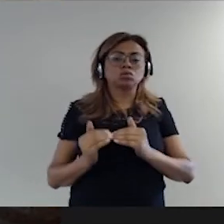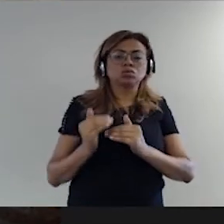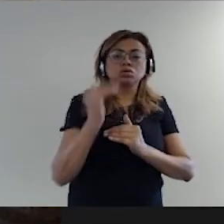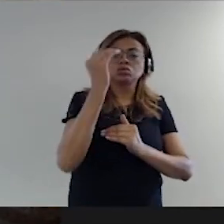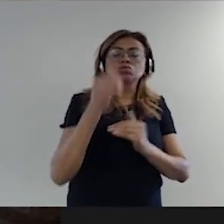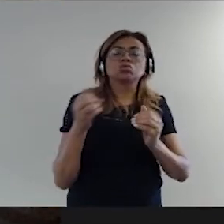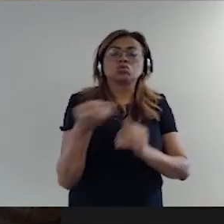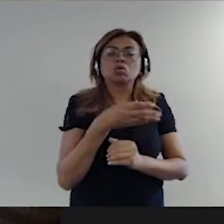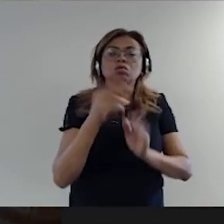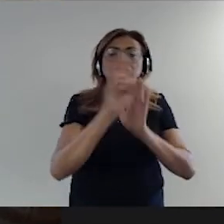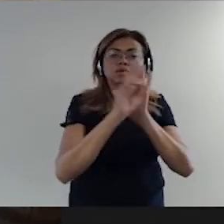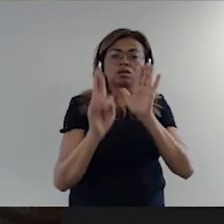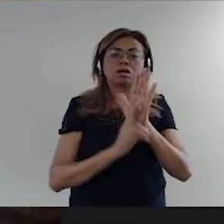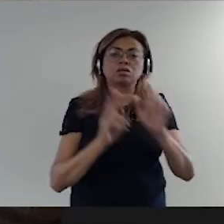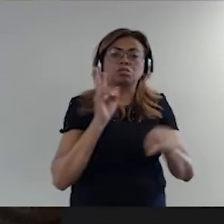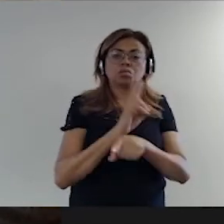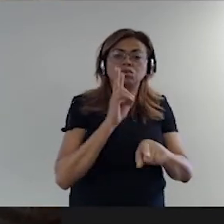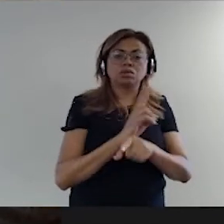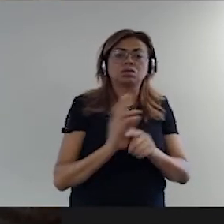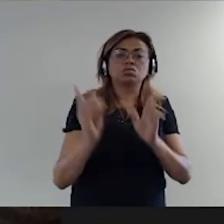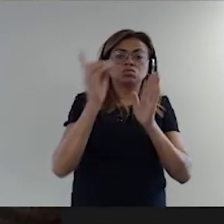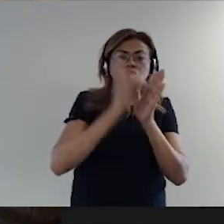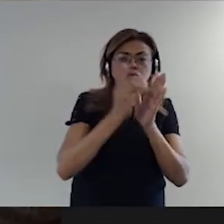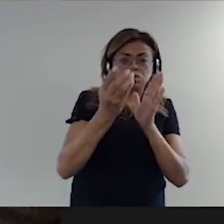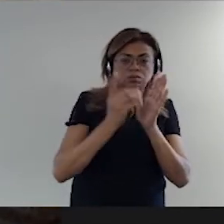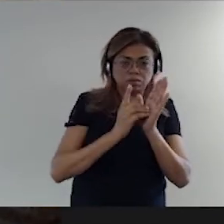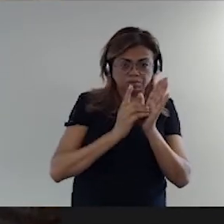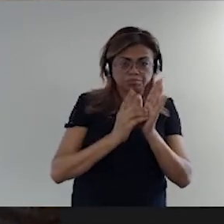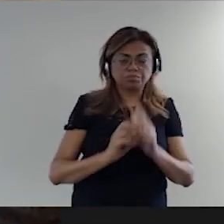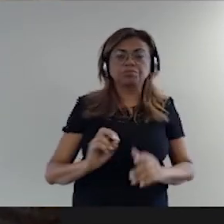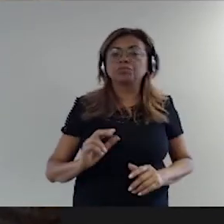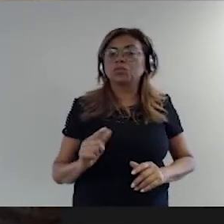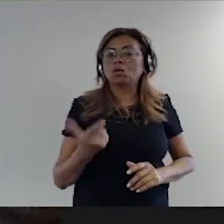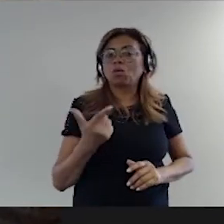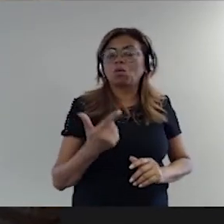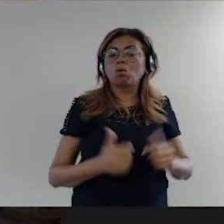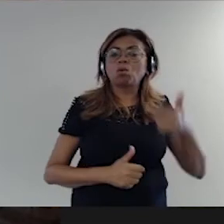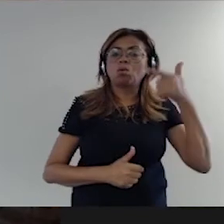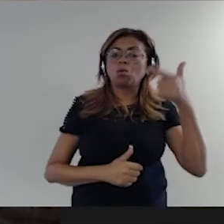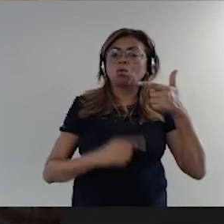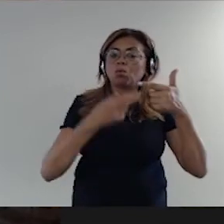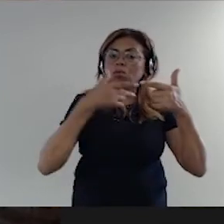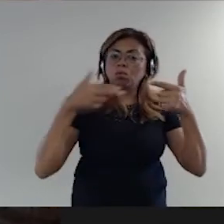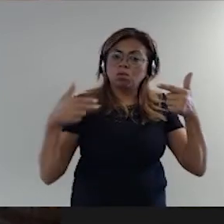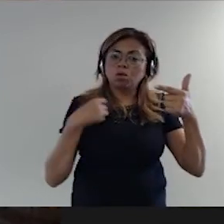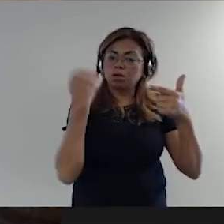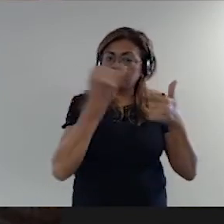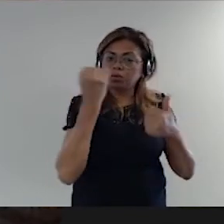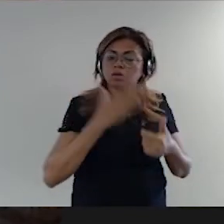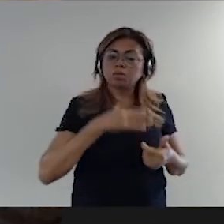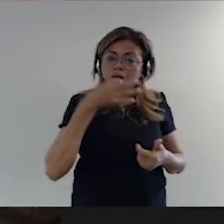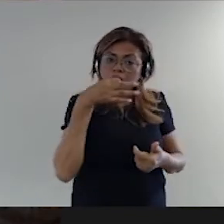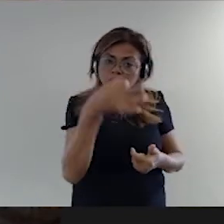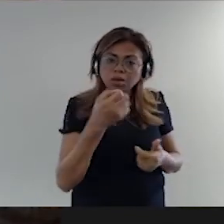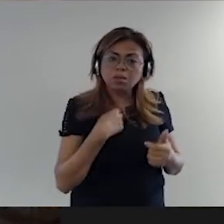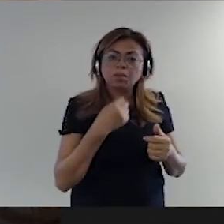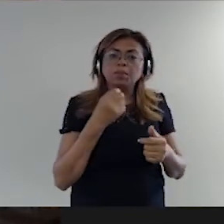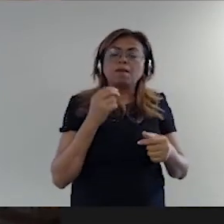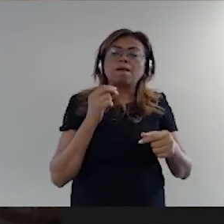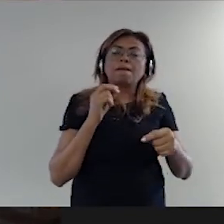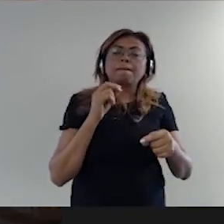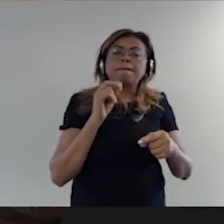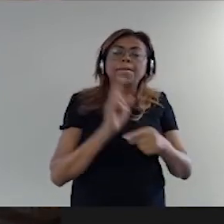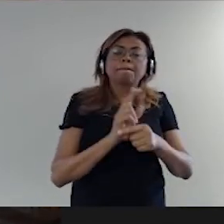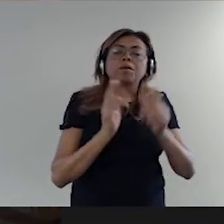regramento sobre a questão de proteção de dados. Mais 2 coisas importantes, na minha opinião. O projeto de lei de minha